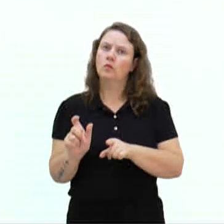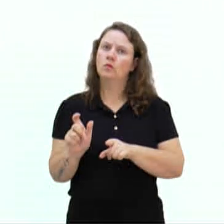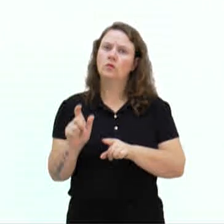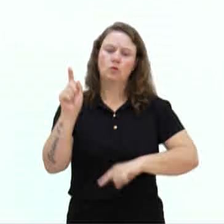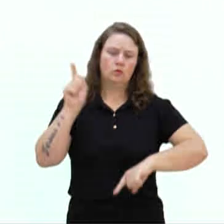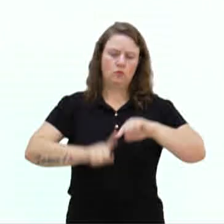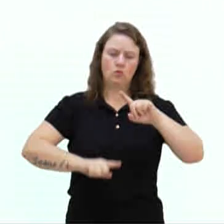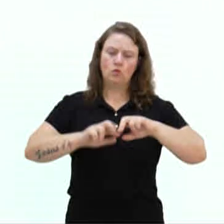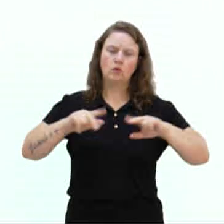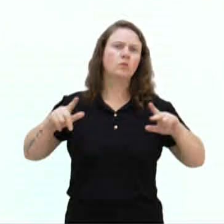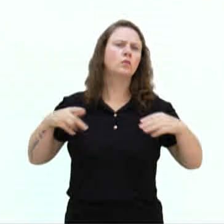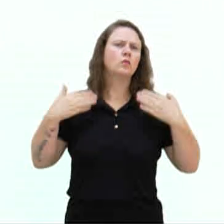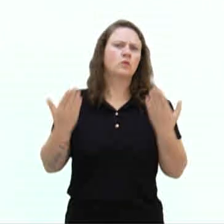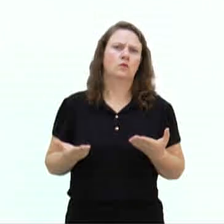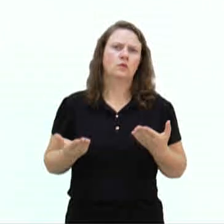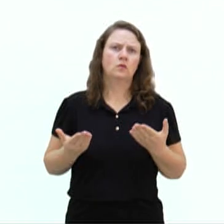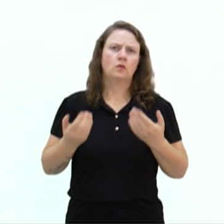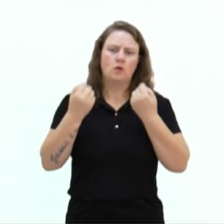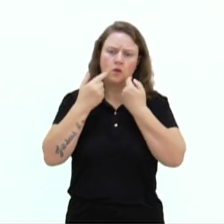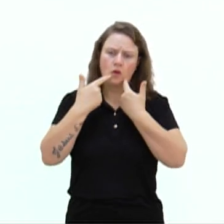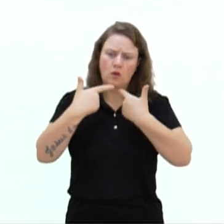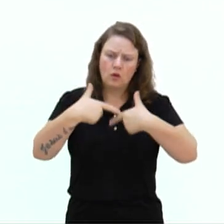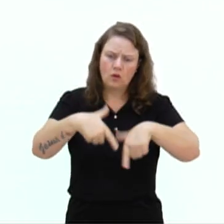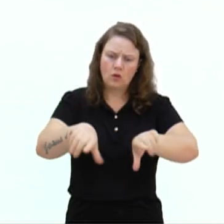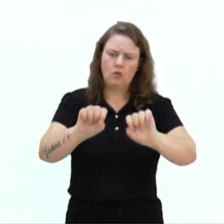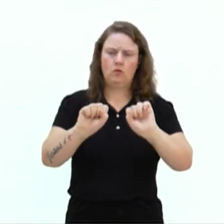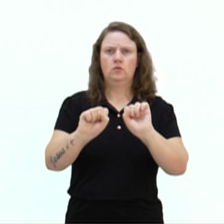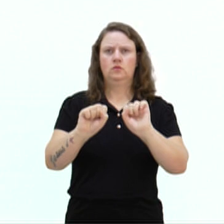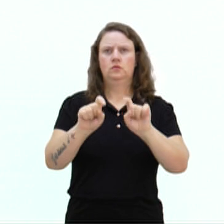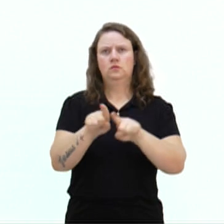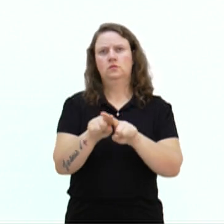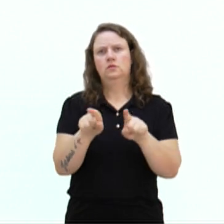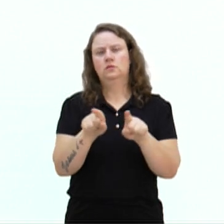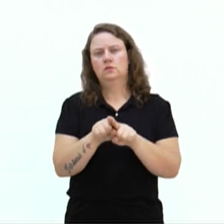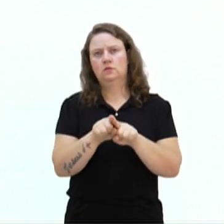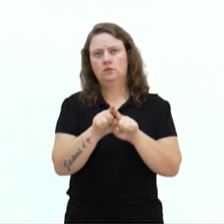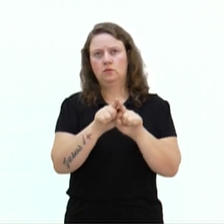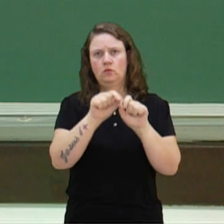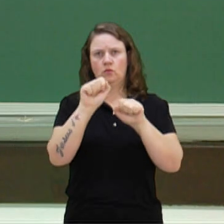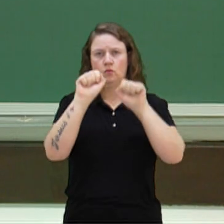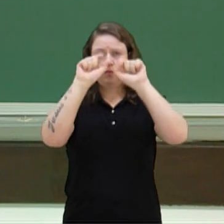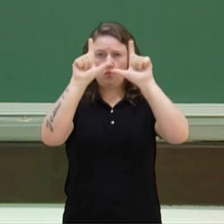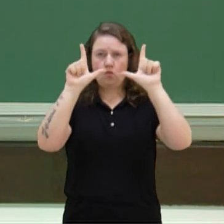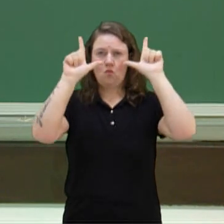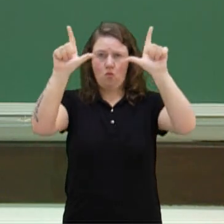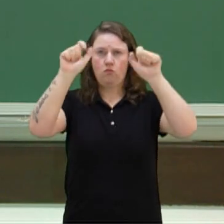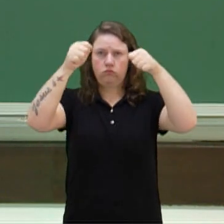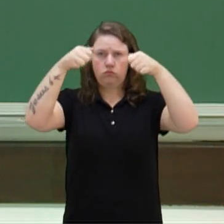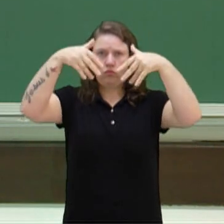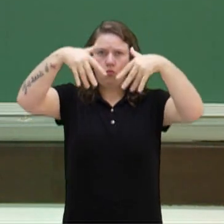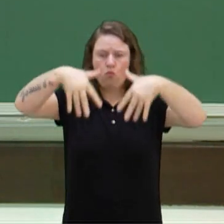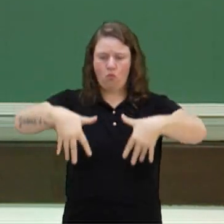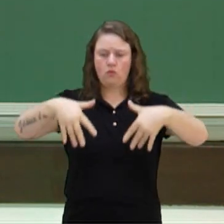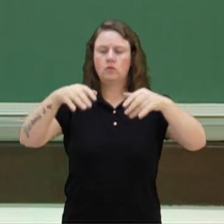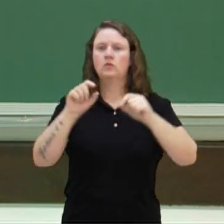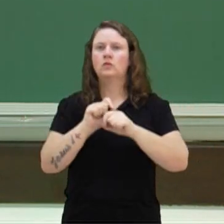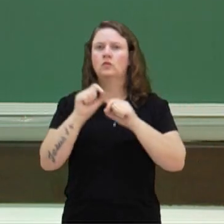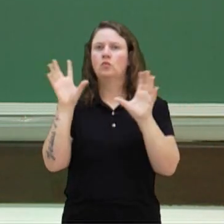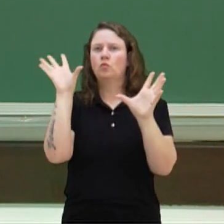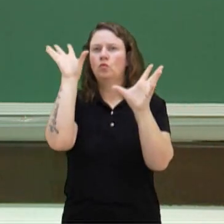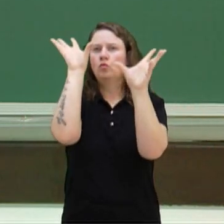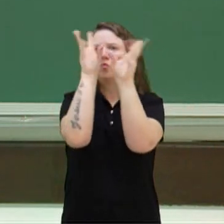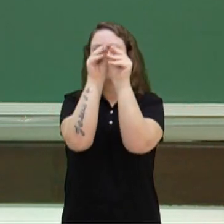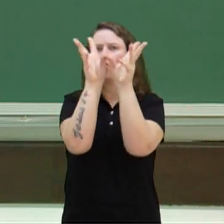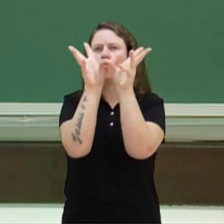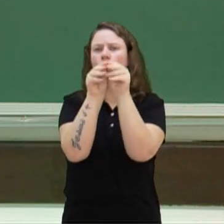elementos linguísticos. Observe que aqui o mapa conceitual, ele vai usar a ideia de resumo,